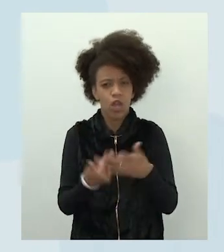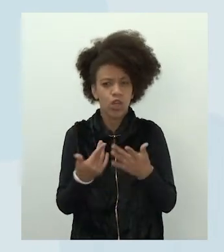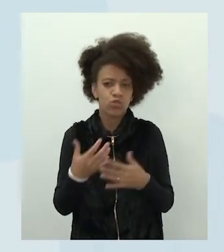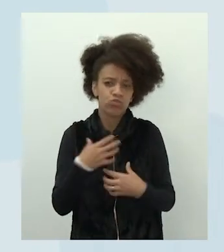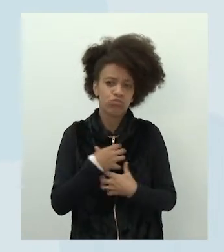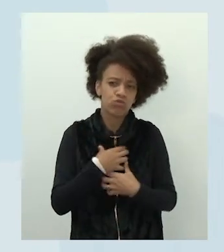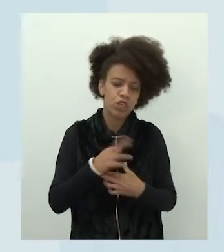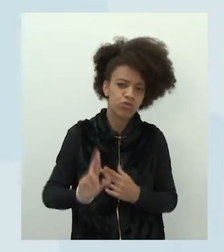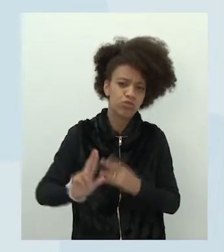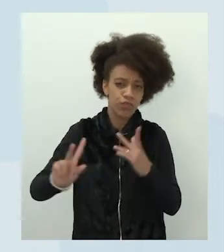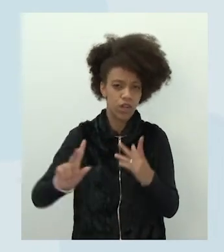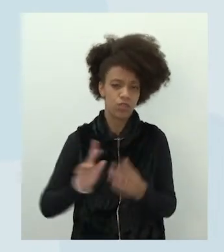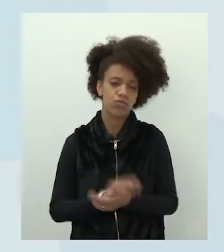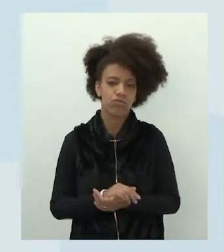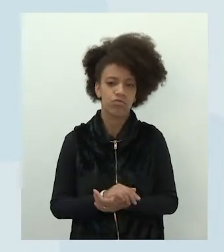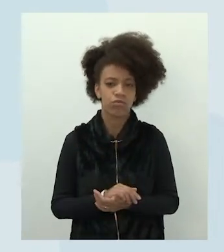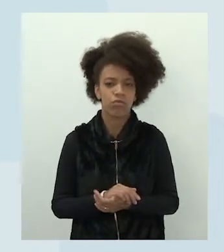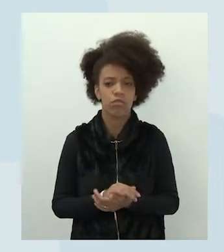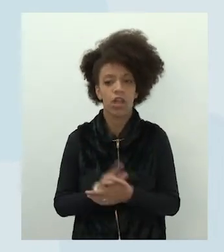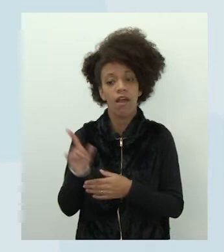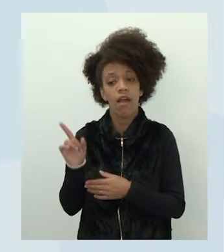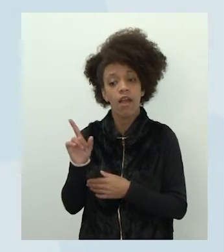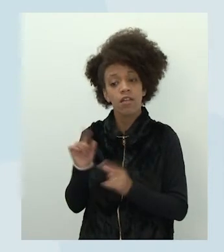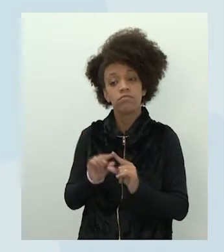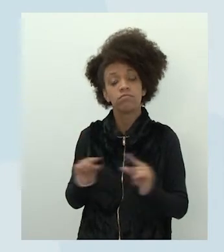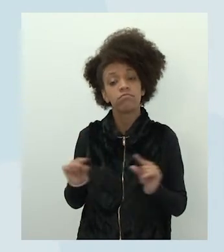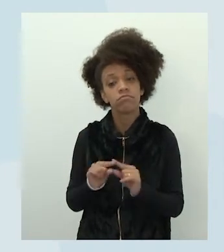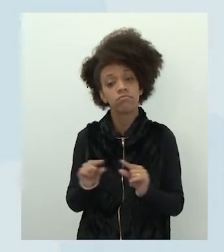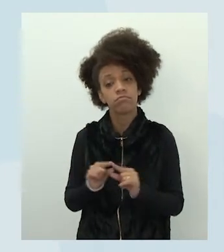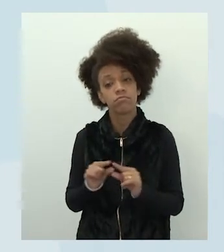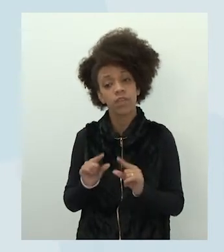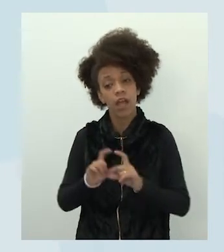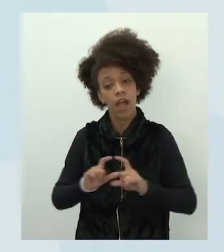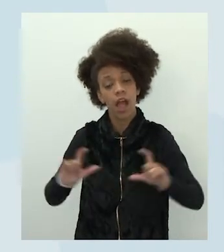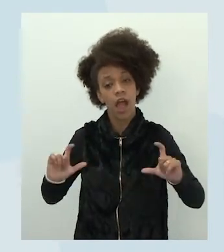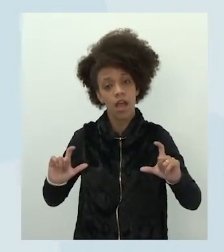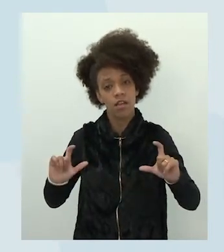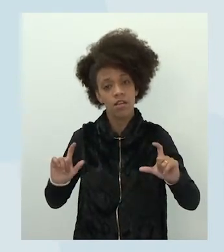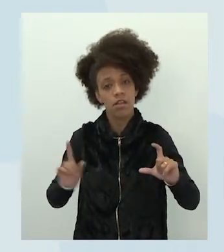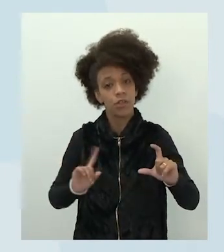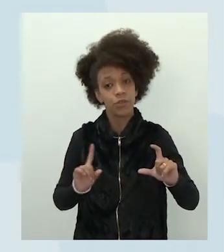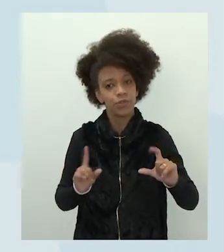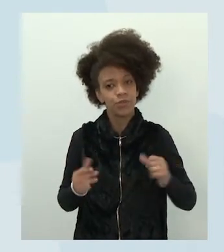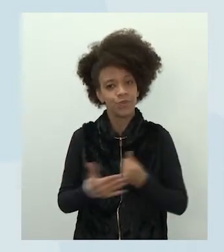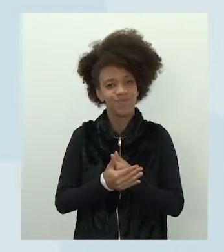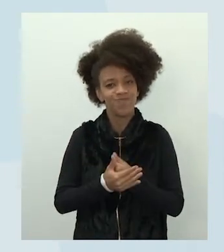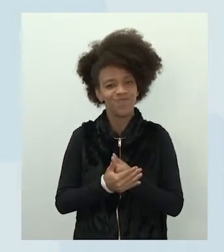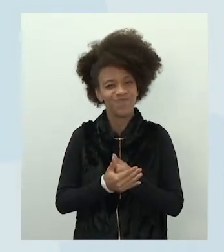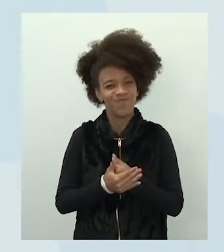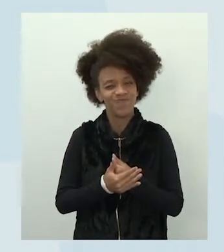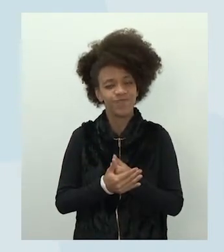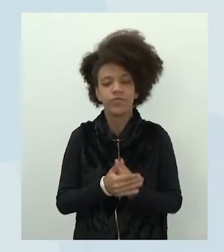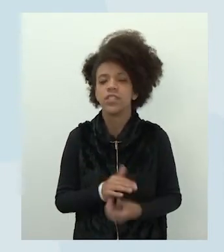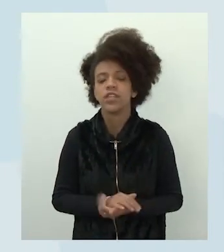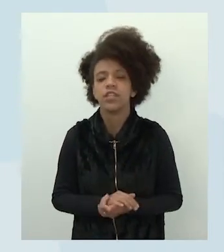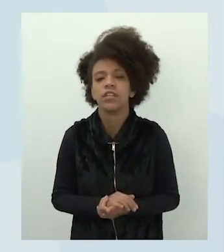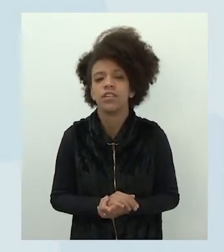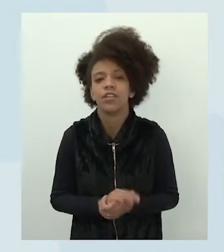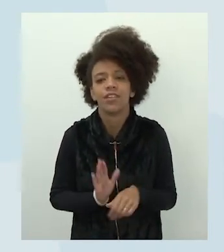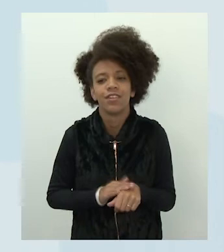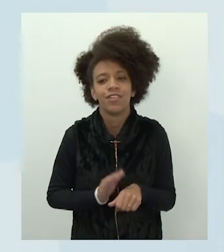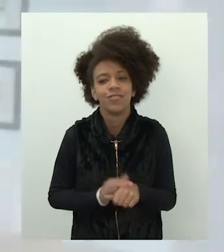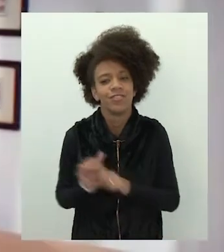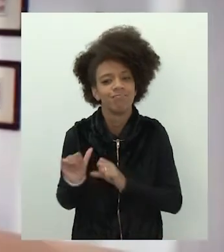forma diferente. Isso que está escrito grande não era para ter aparecido. Fizeram